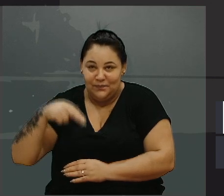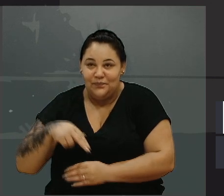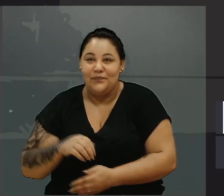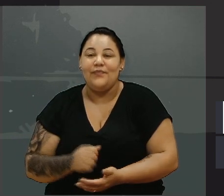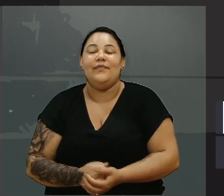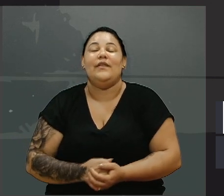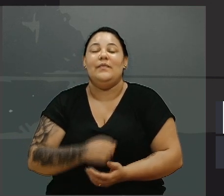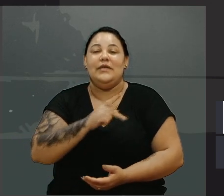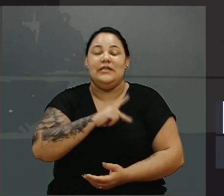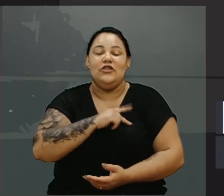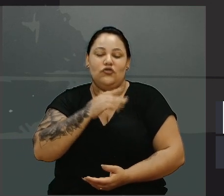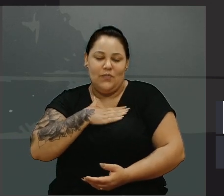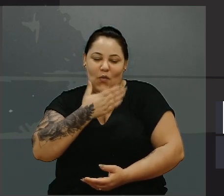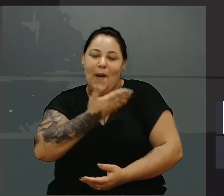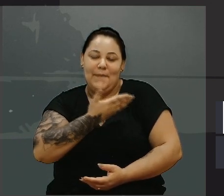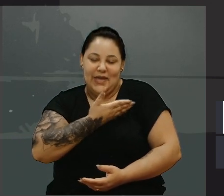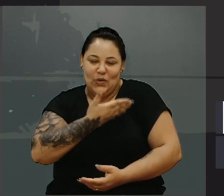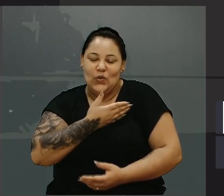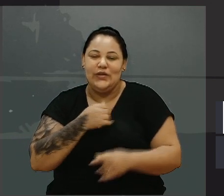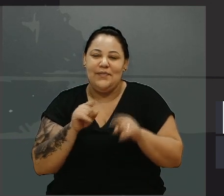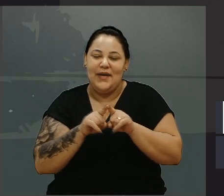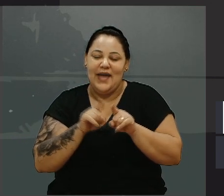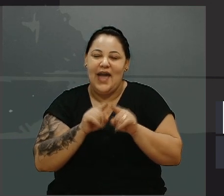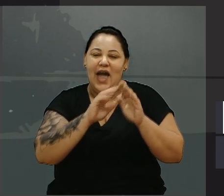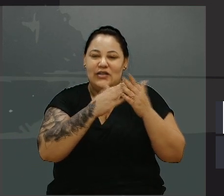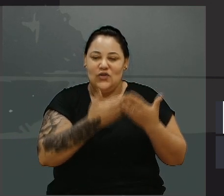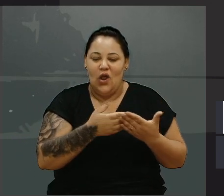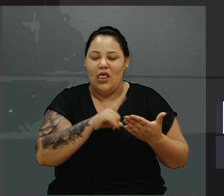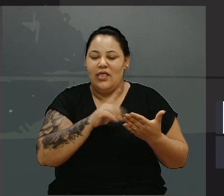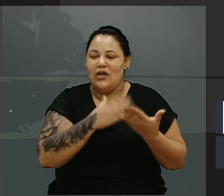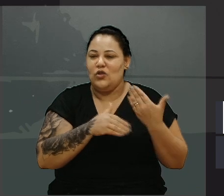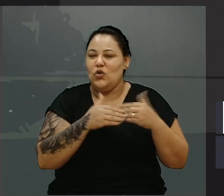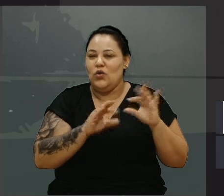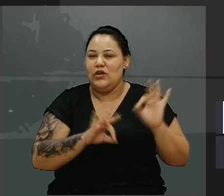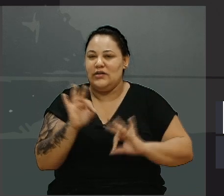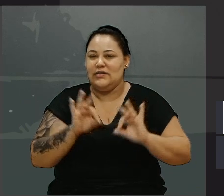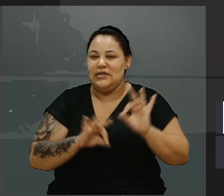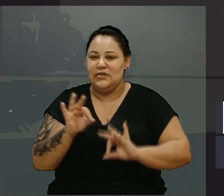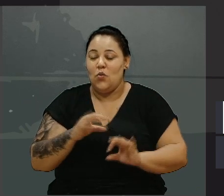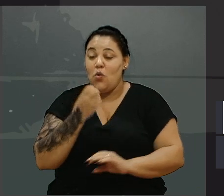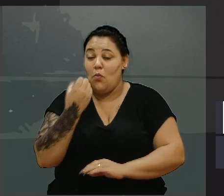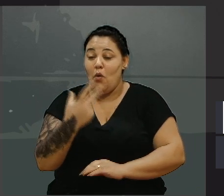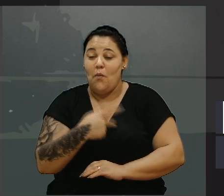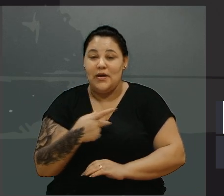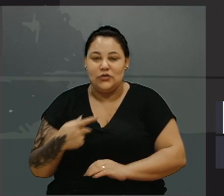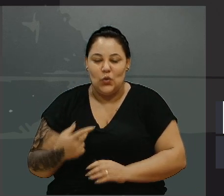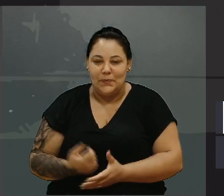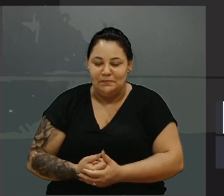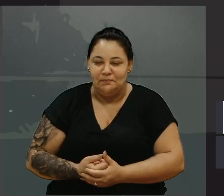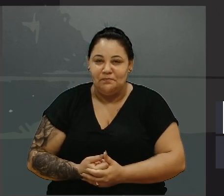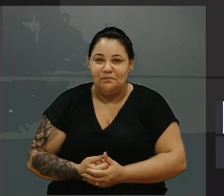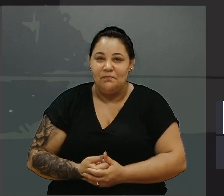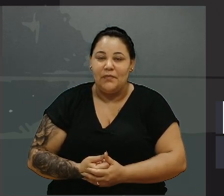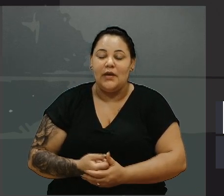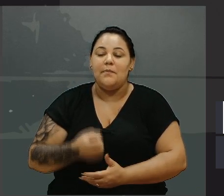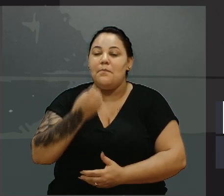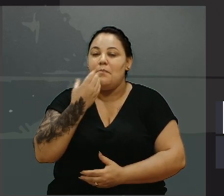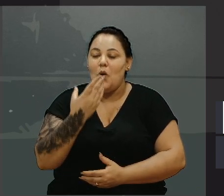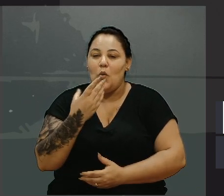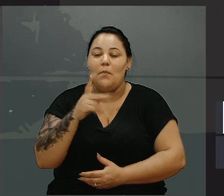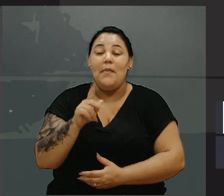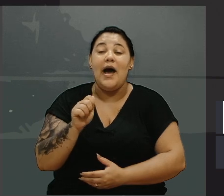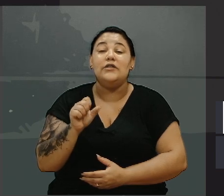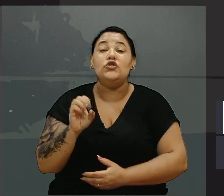Fontana. A escola, né, tem a sua origem, a organização lá no Bom Pastor. E o samba enredo trata na